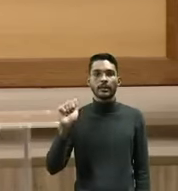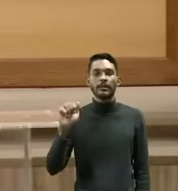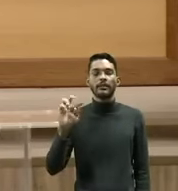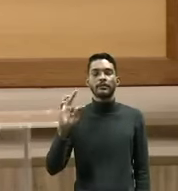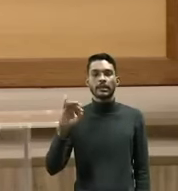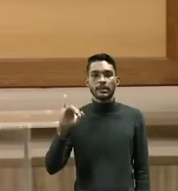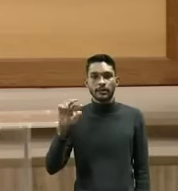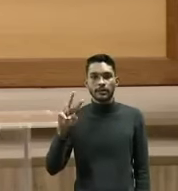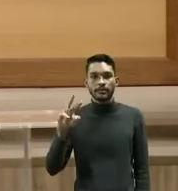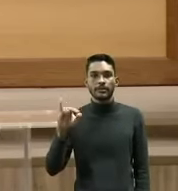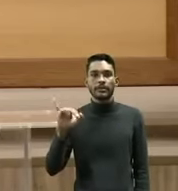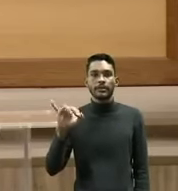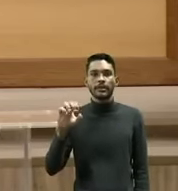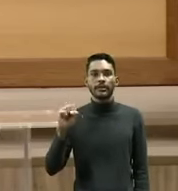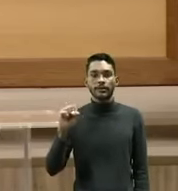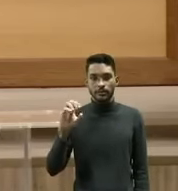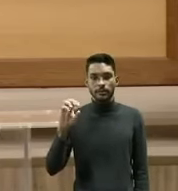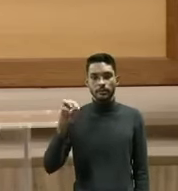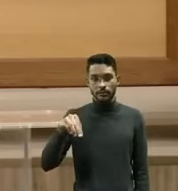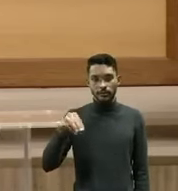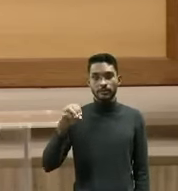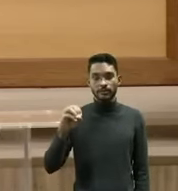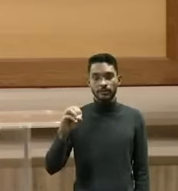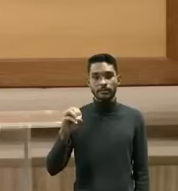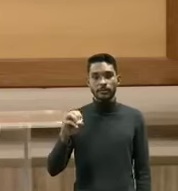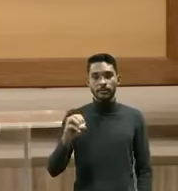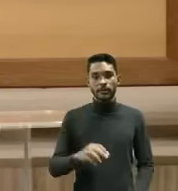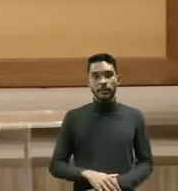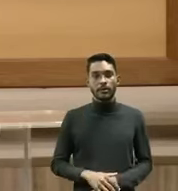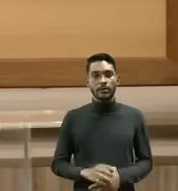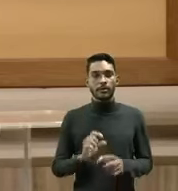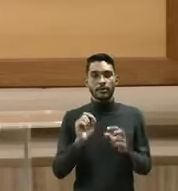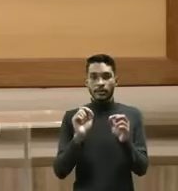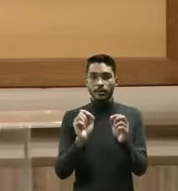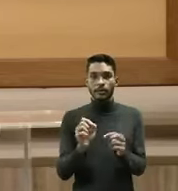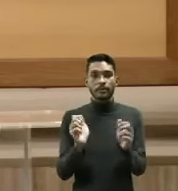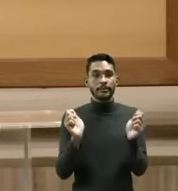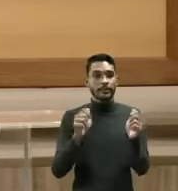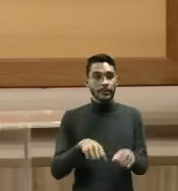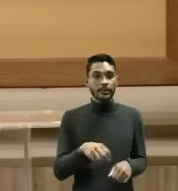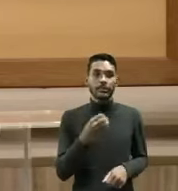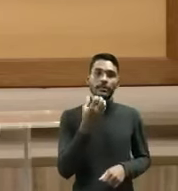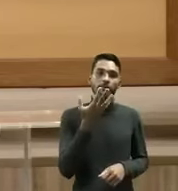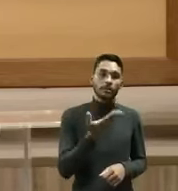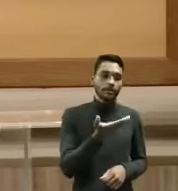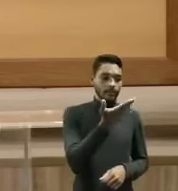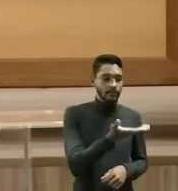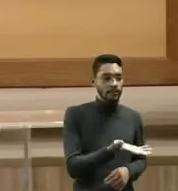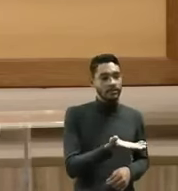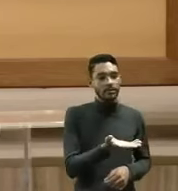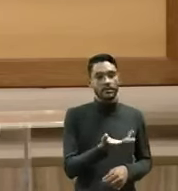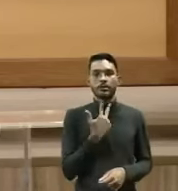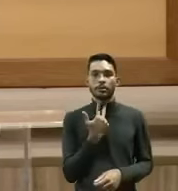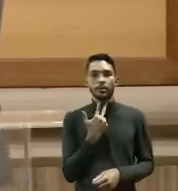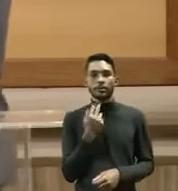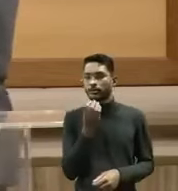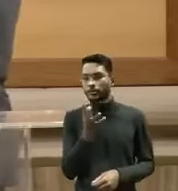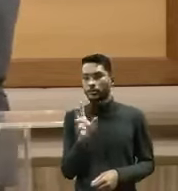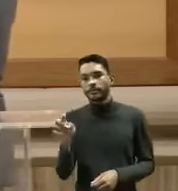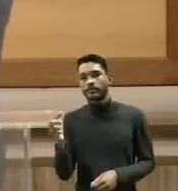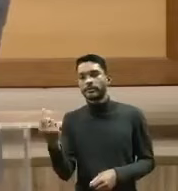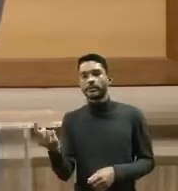a ideia de cada um aquilo que é o seu ponto de vista aquilo que pode ser bom para um não pode ser bom para o outro Então veja que